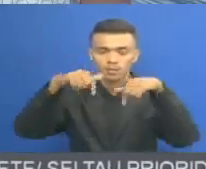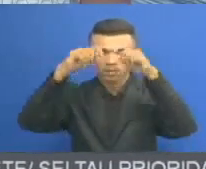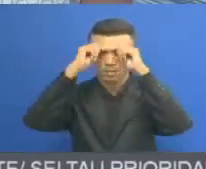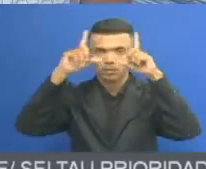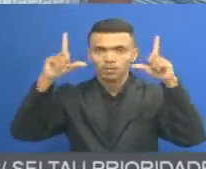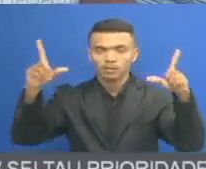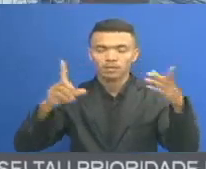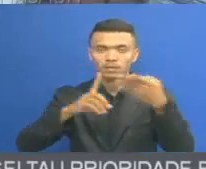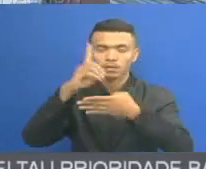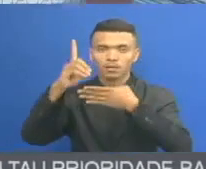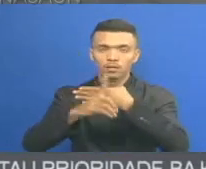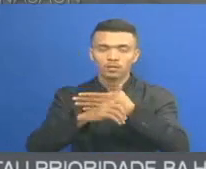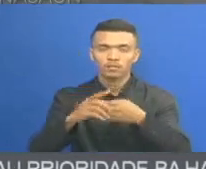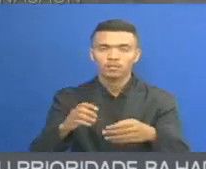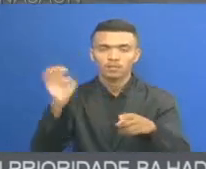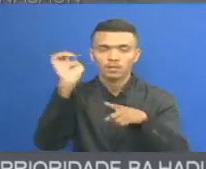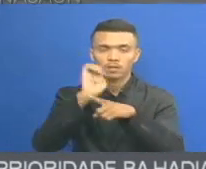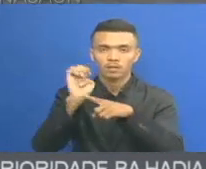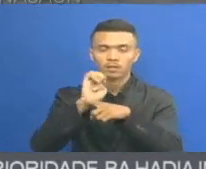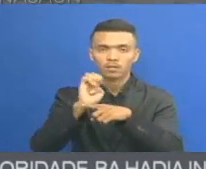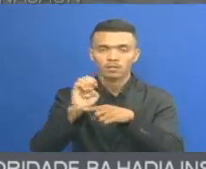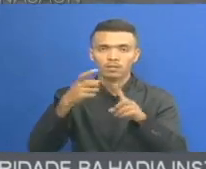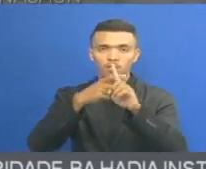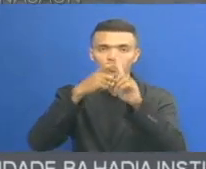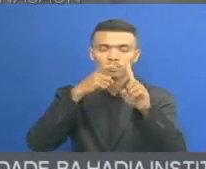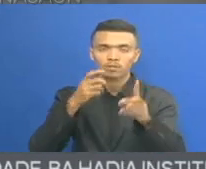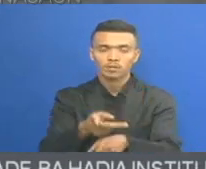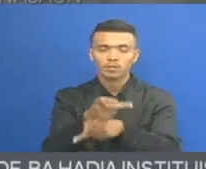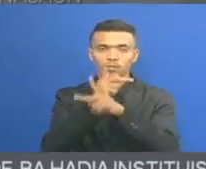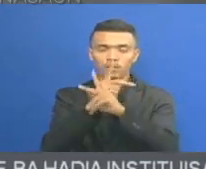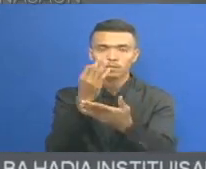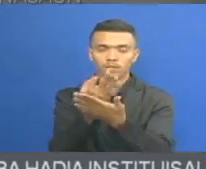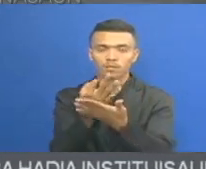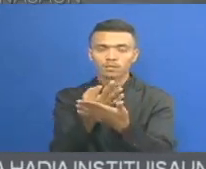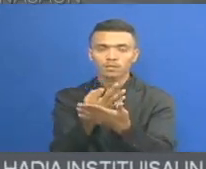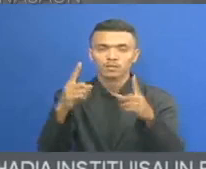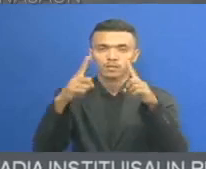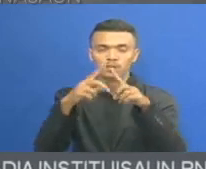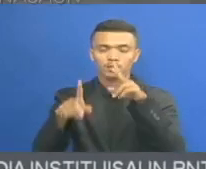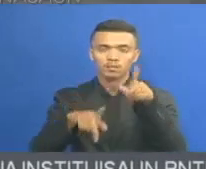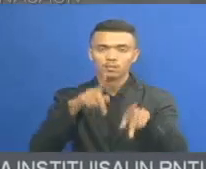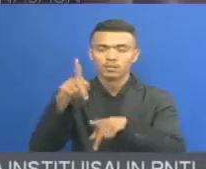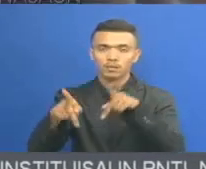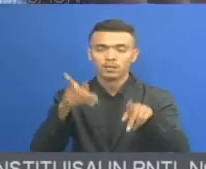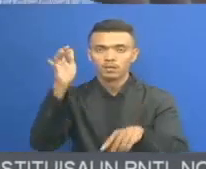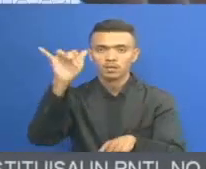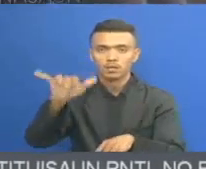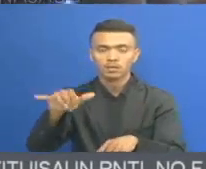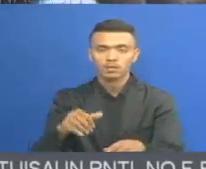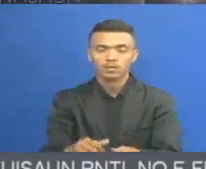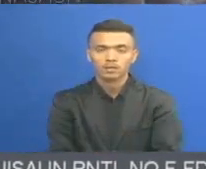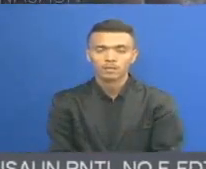nei, desenvolve e setor economia, li husi fo crédito funen la iha ba comunidade sira,